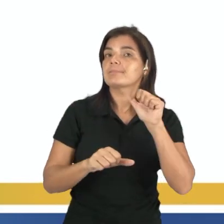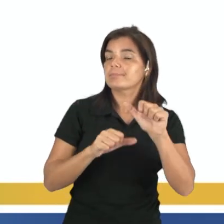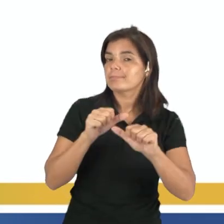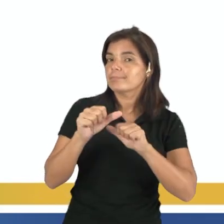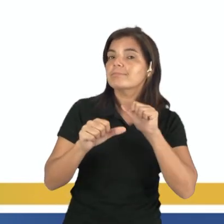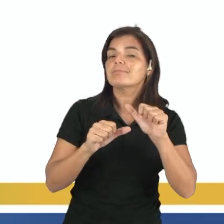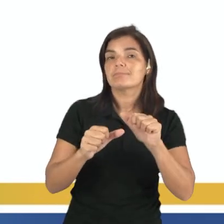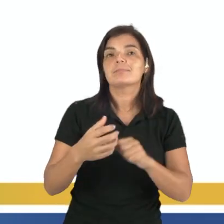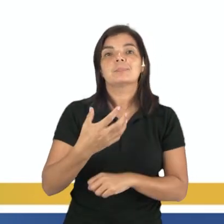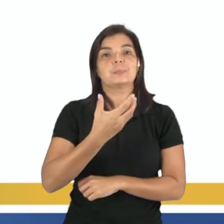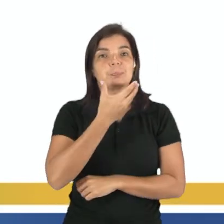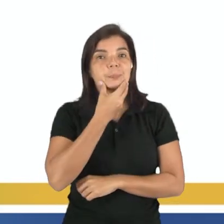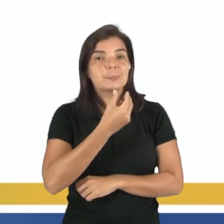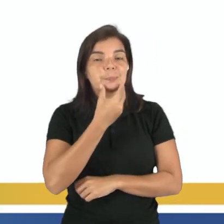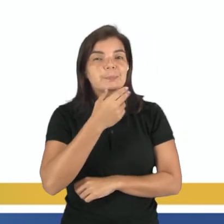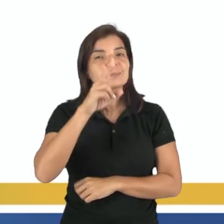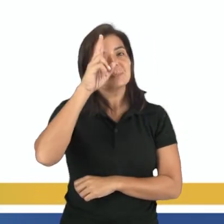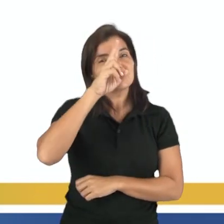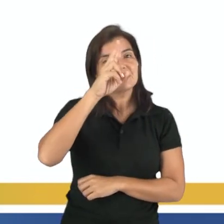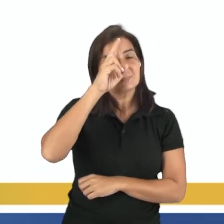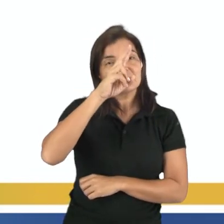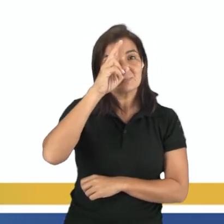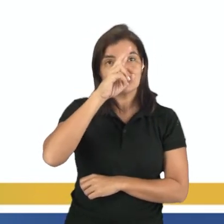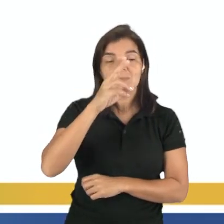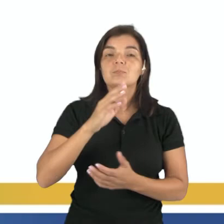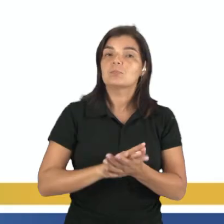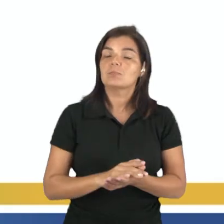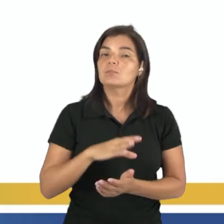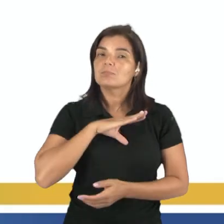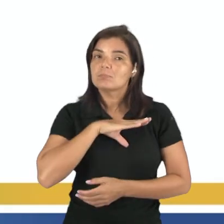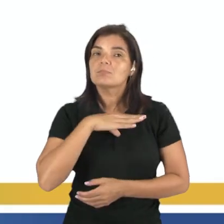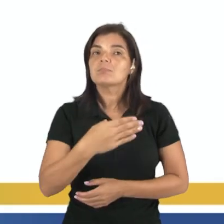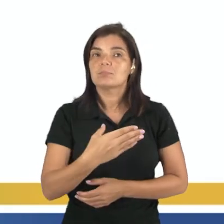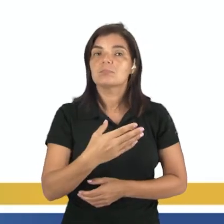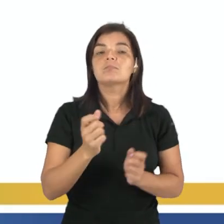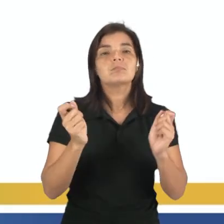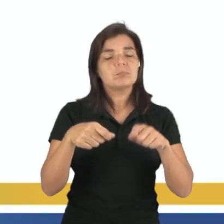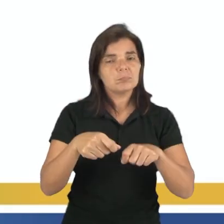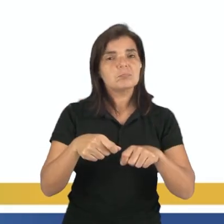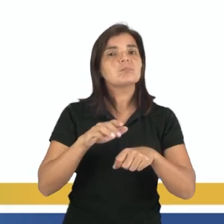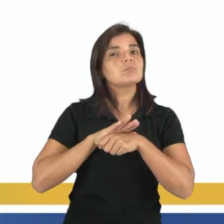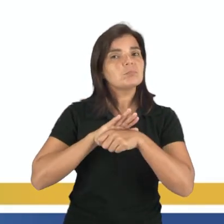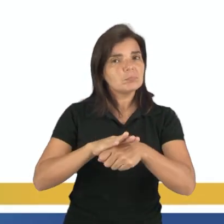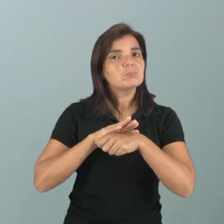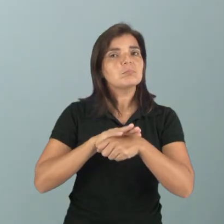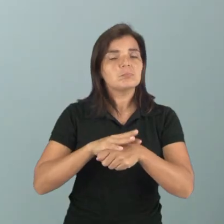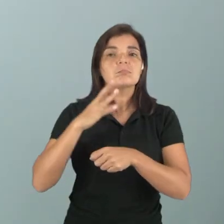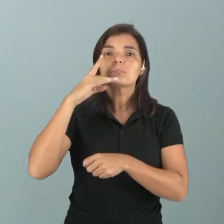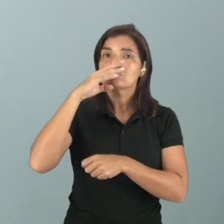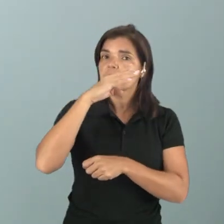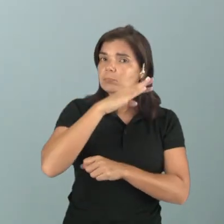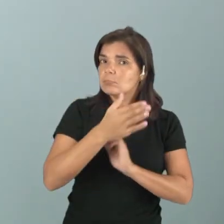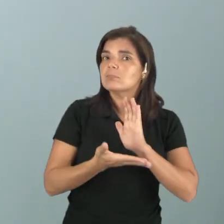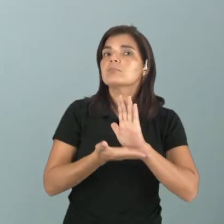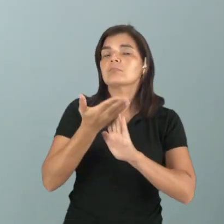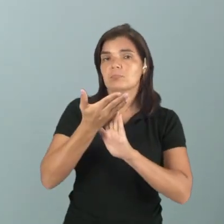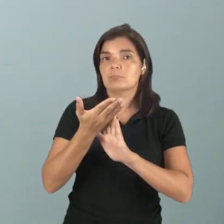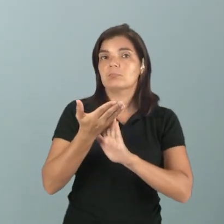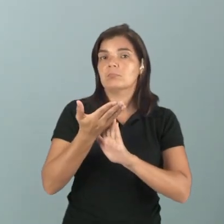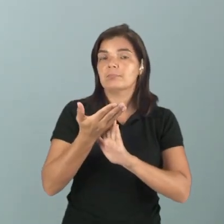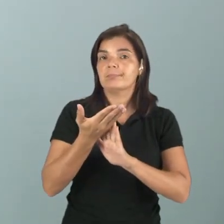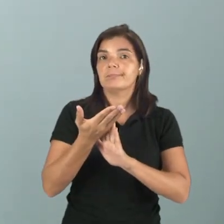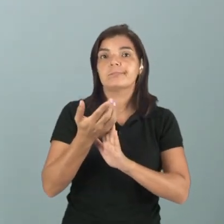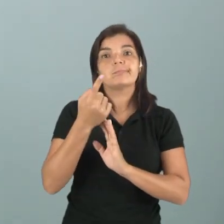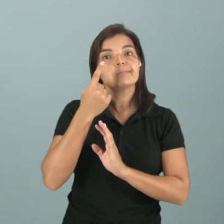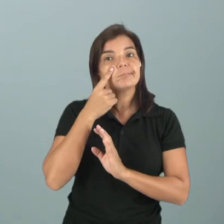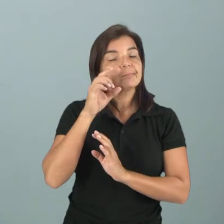pela ação humana, né? Lembra que algumas das nossas atitudes pode acabar fazendo com que as temperaturas fiquem elevadas demais, não